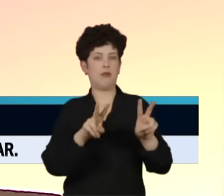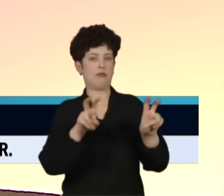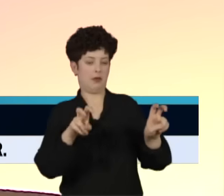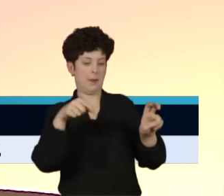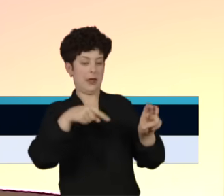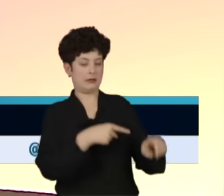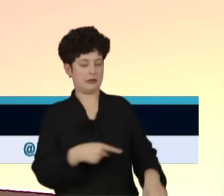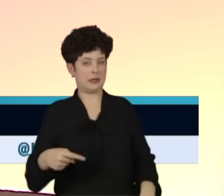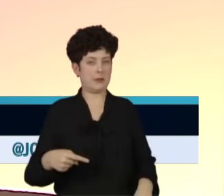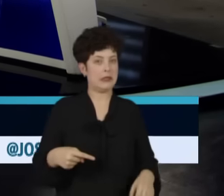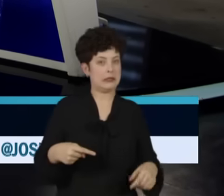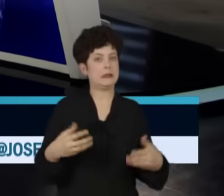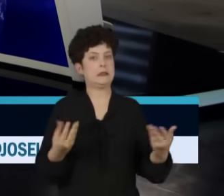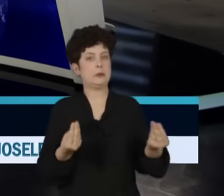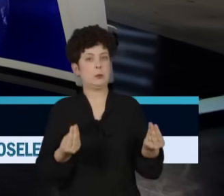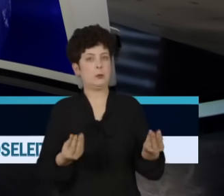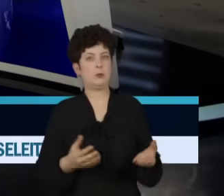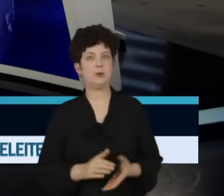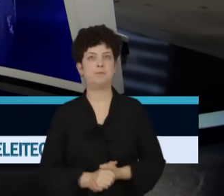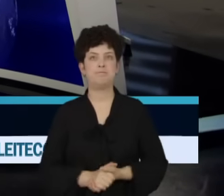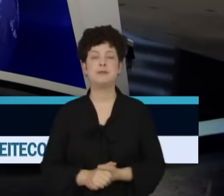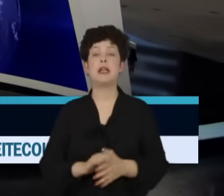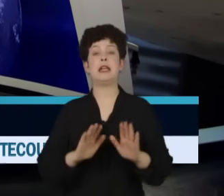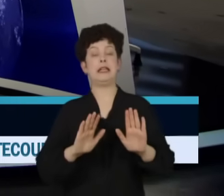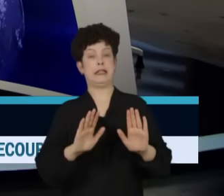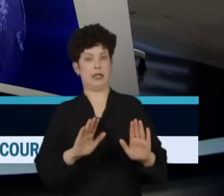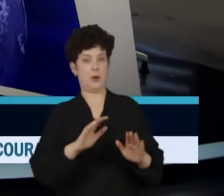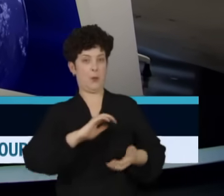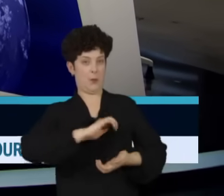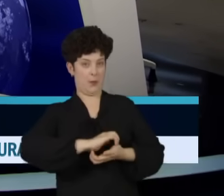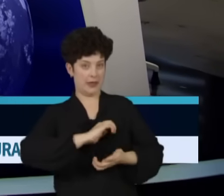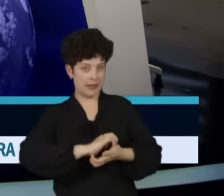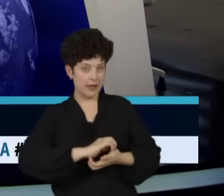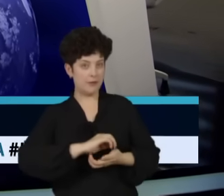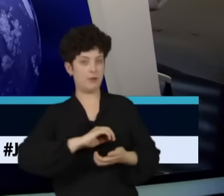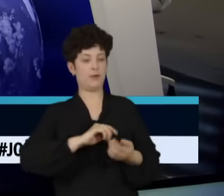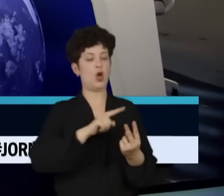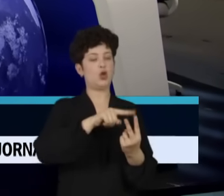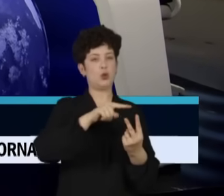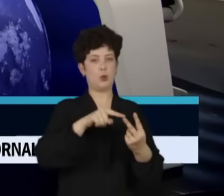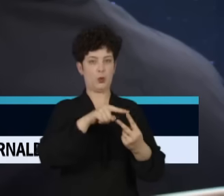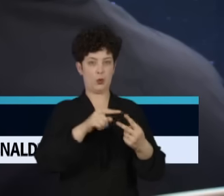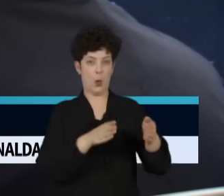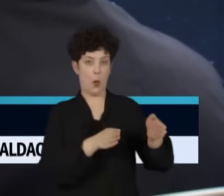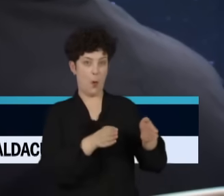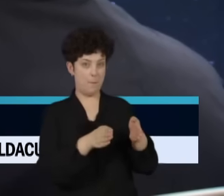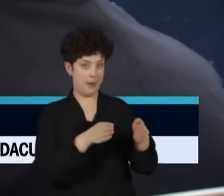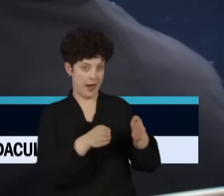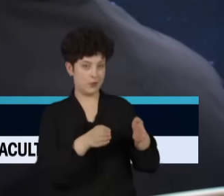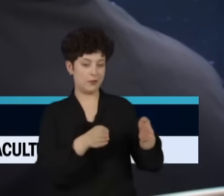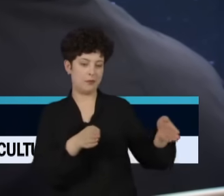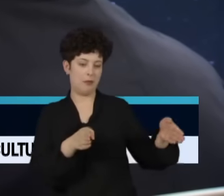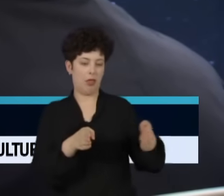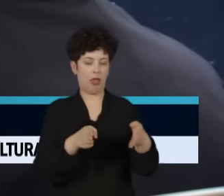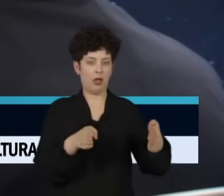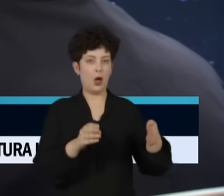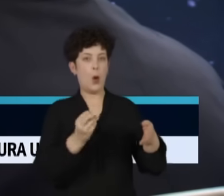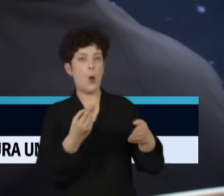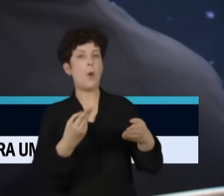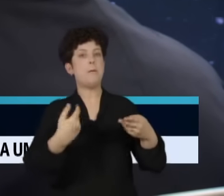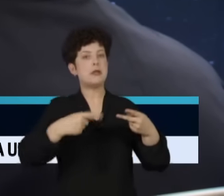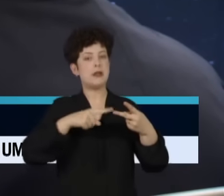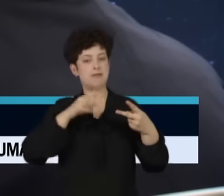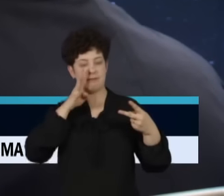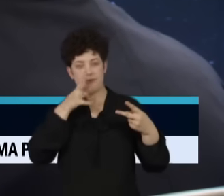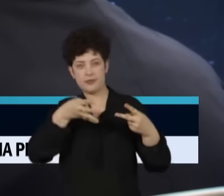ainda nesta semana. Delumanto, STF está definindo dois elementos, o prazo de prescrição e a necessidade de dolo,